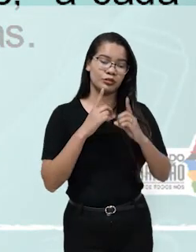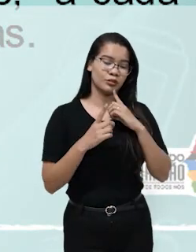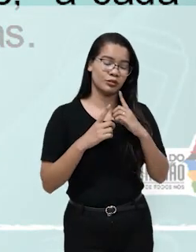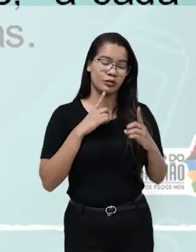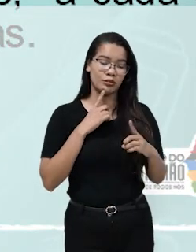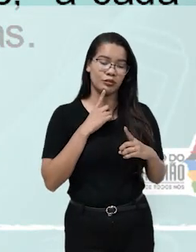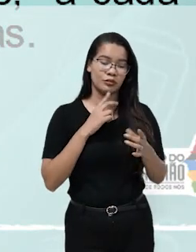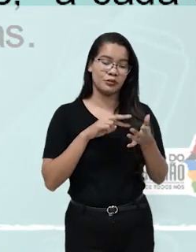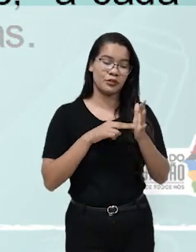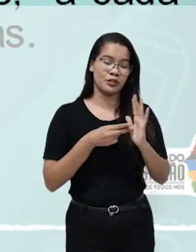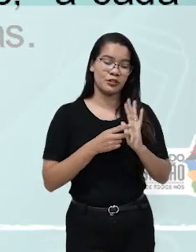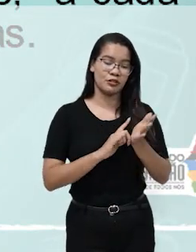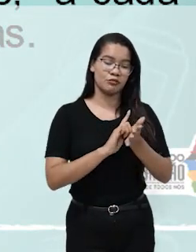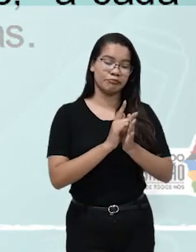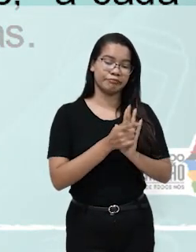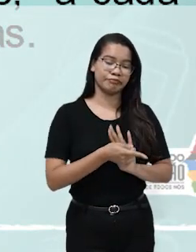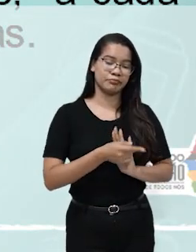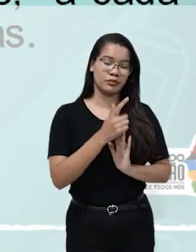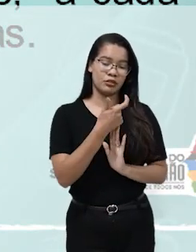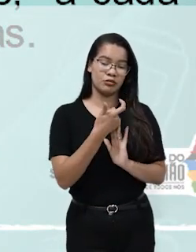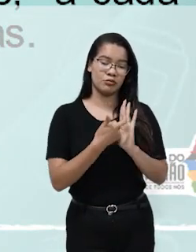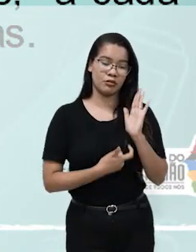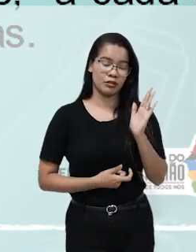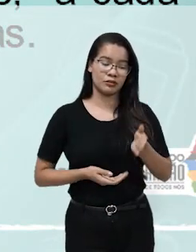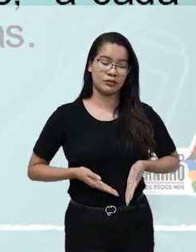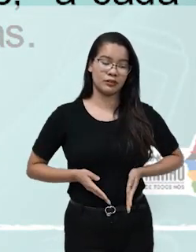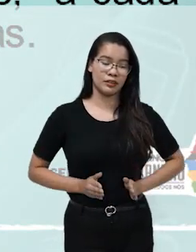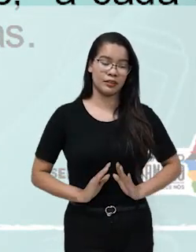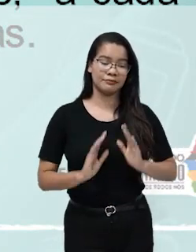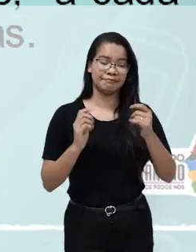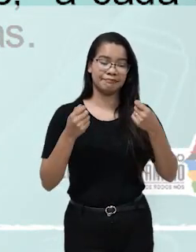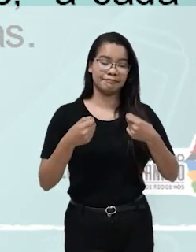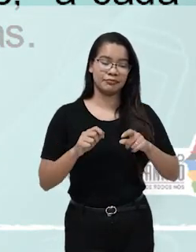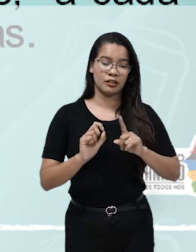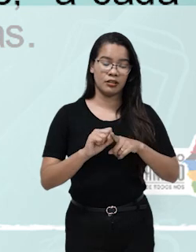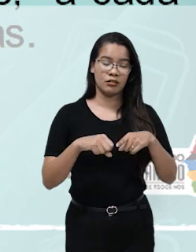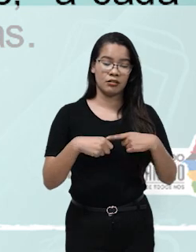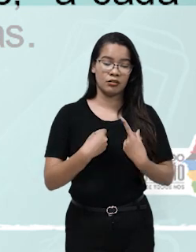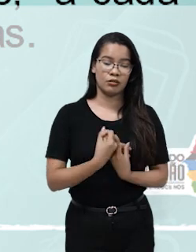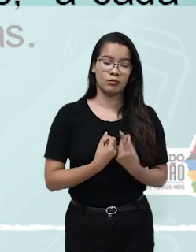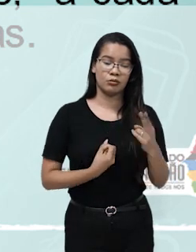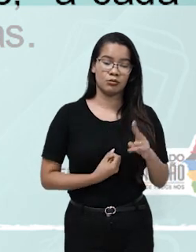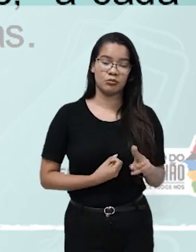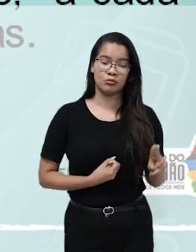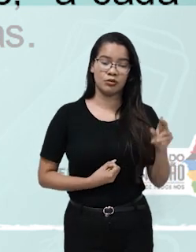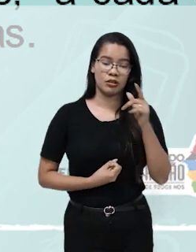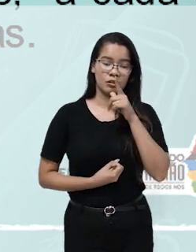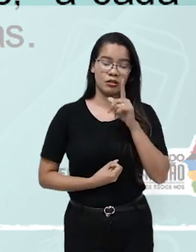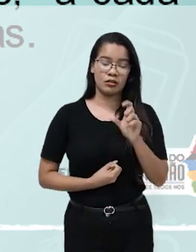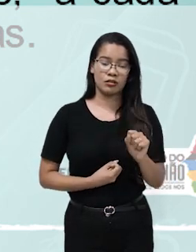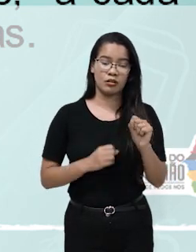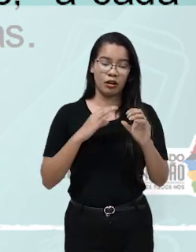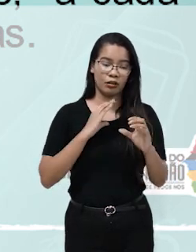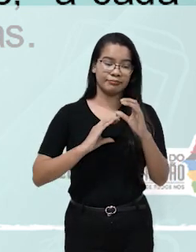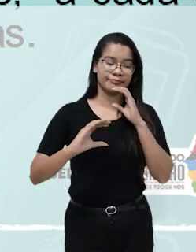seja, gêneros textuais, nascem das necessidades sociais, nós já falamos, tá? Para o uso, com o uso da língua para a comunicação.